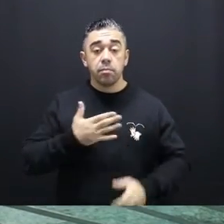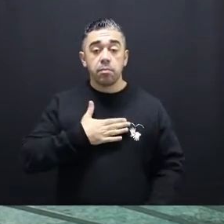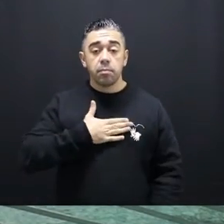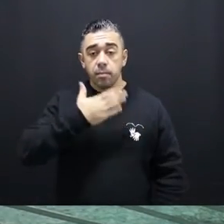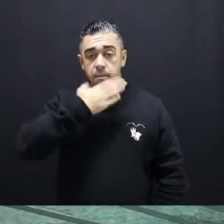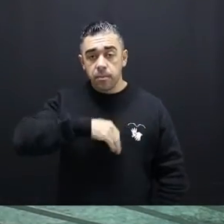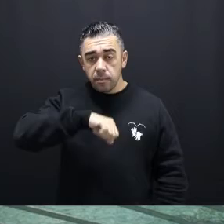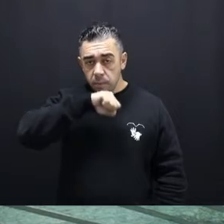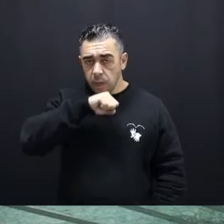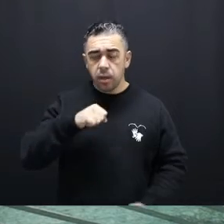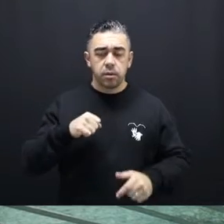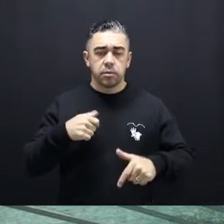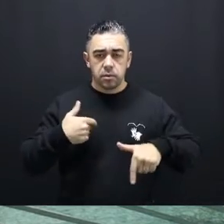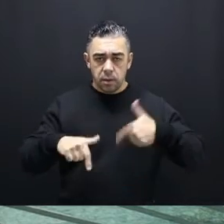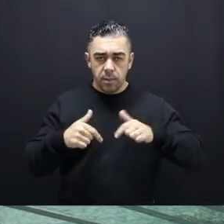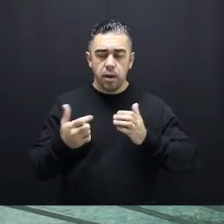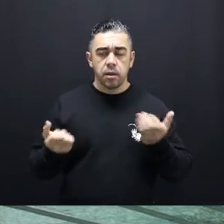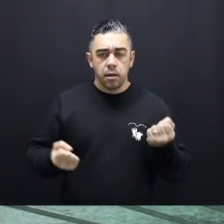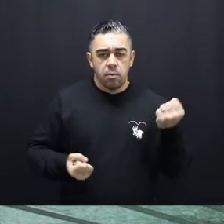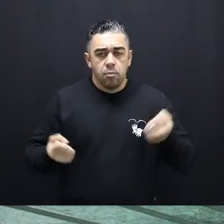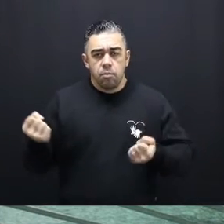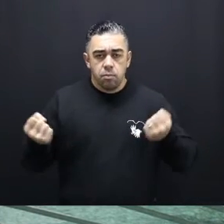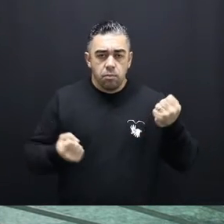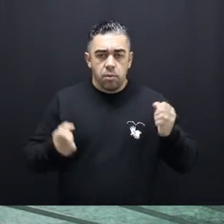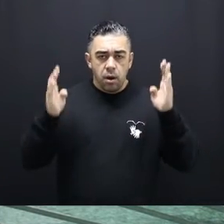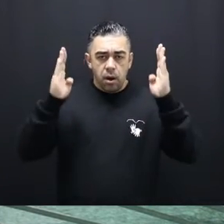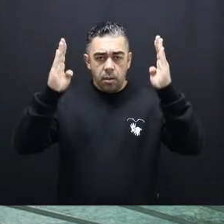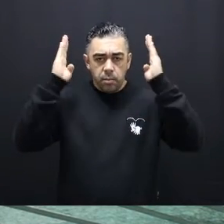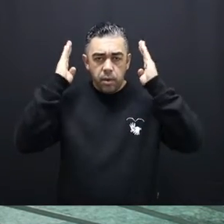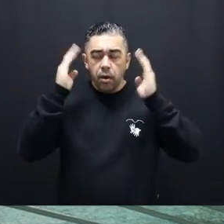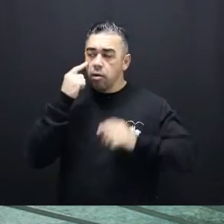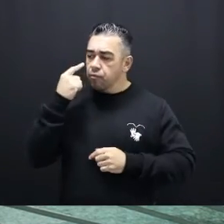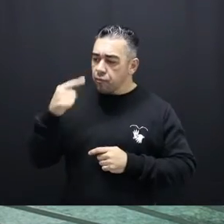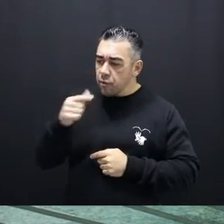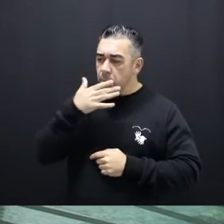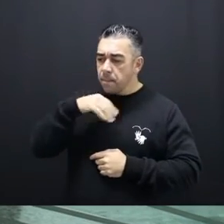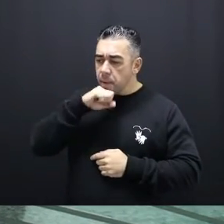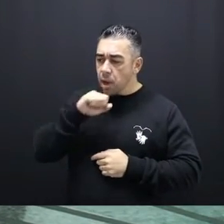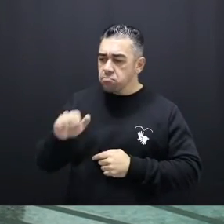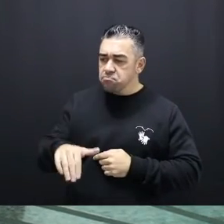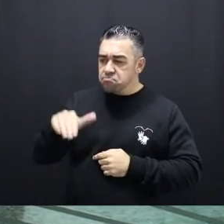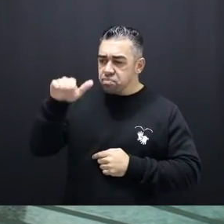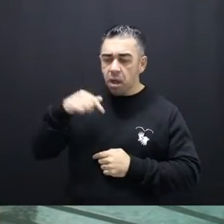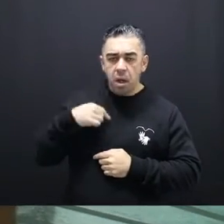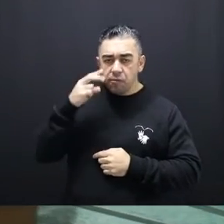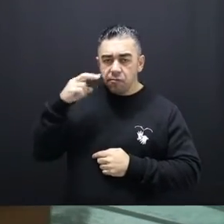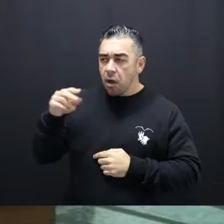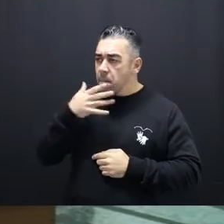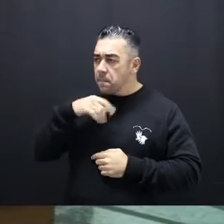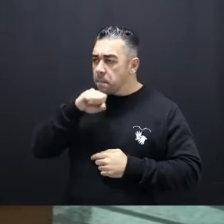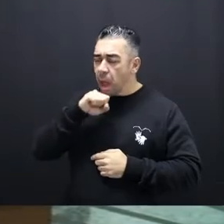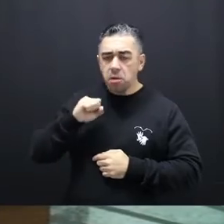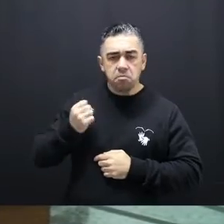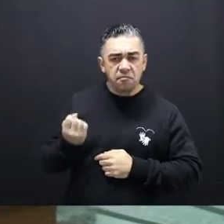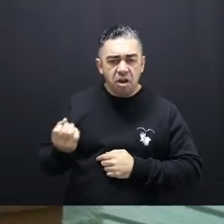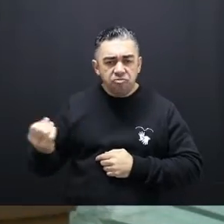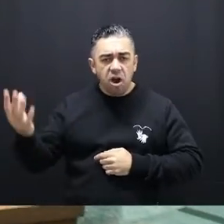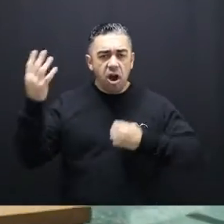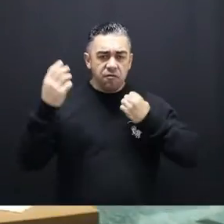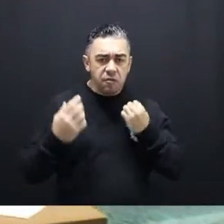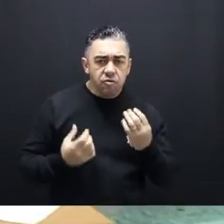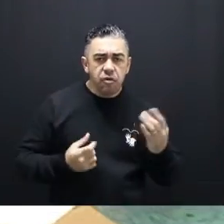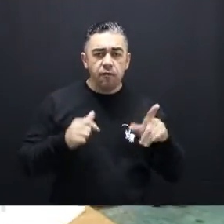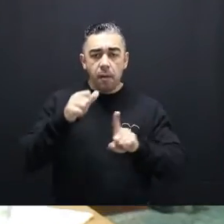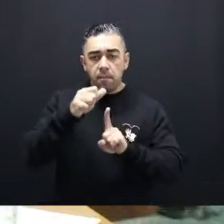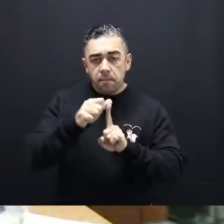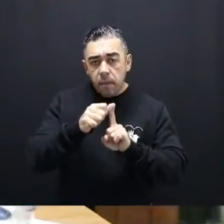e a desse país e eu cresci vendo ele aí fazendo viagens passava meses longe de casa para trazer o sustento